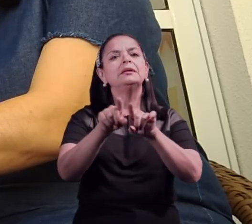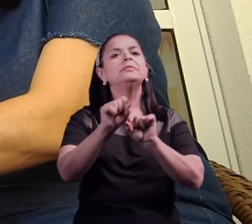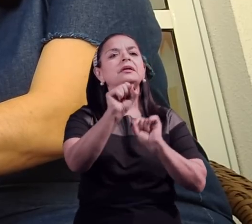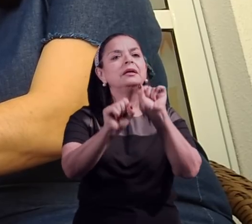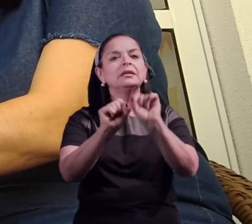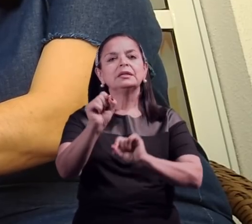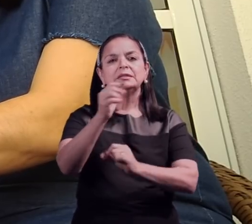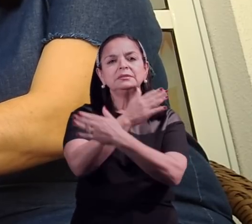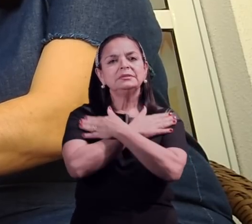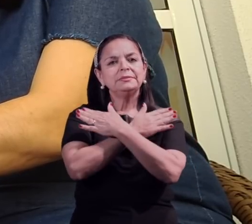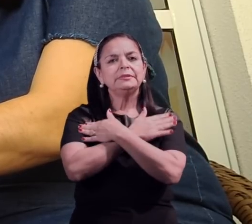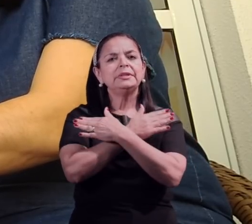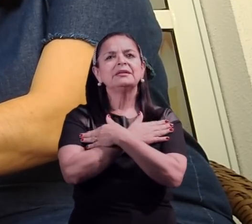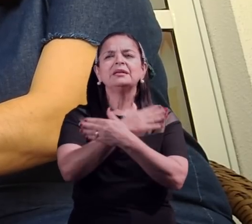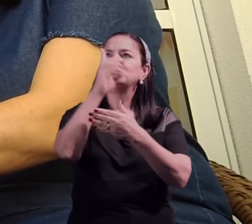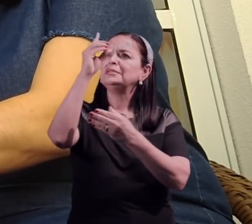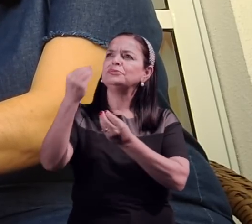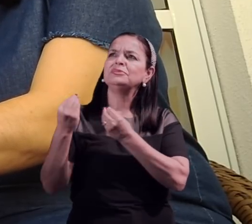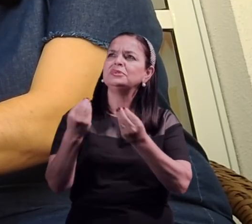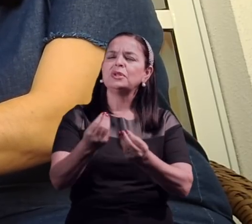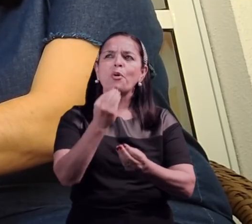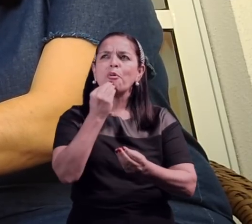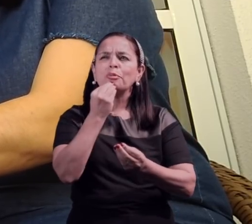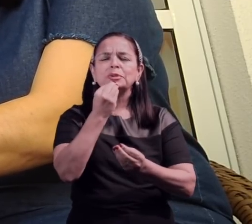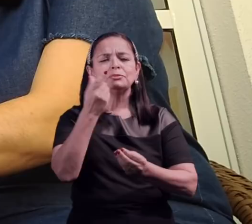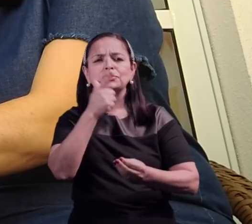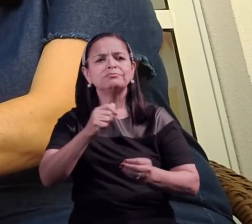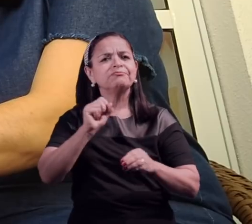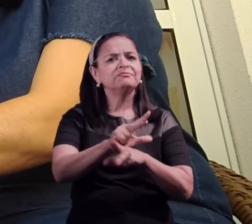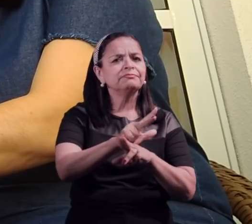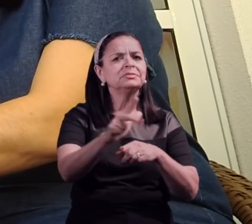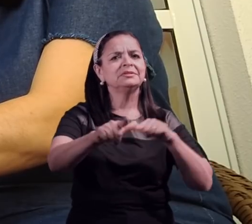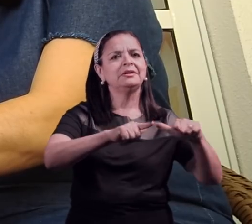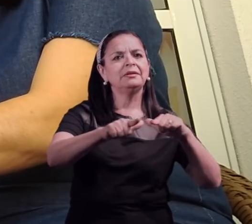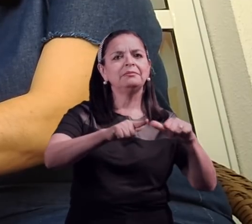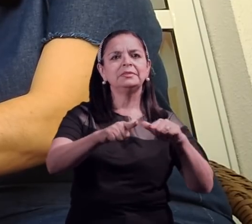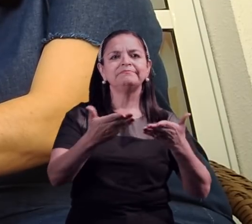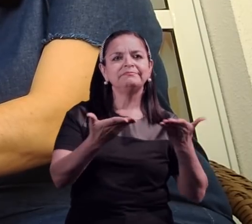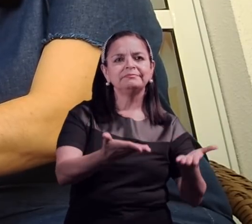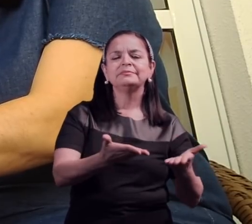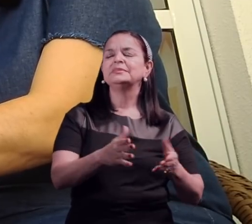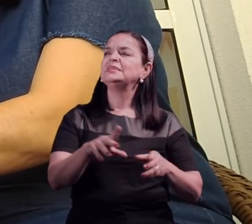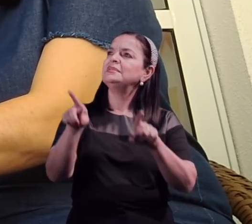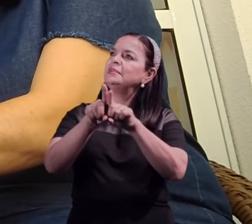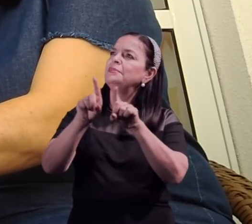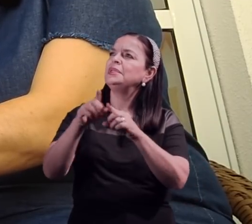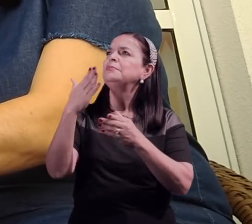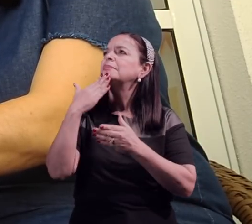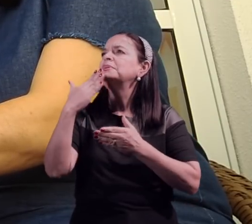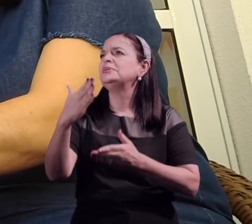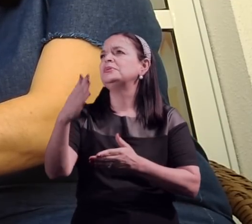estão desempregados, que as portas, Senhor, sejam abertas sobre cada um deles. Pai, intercedemos também sobre